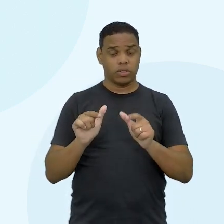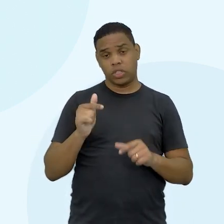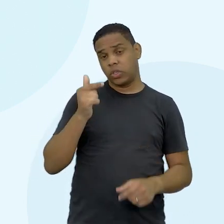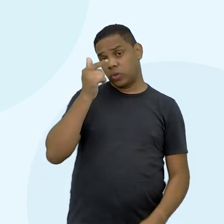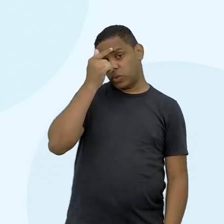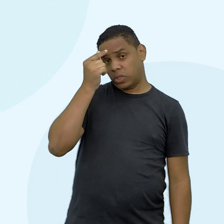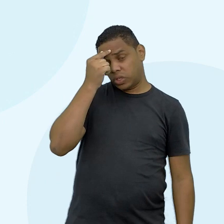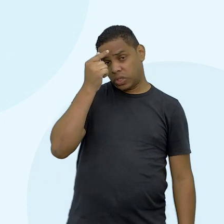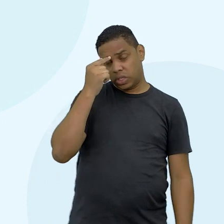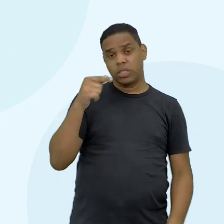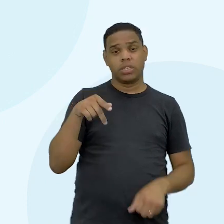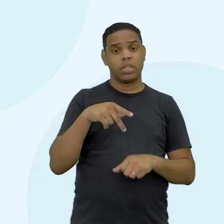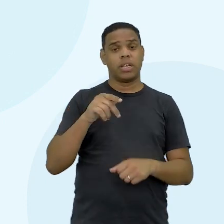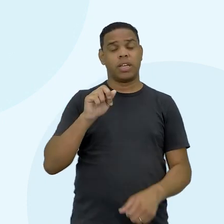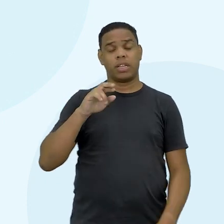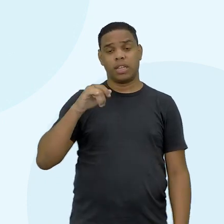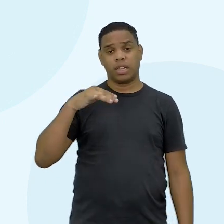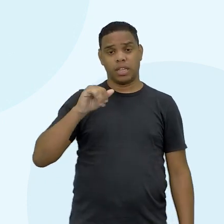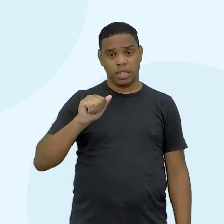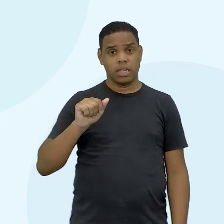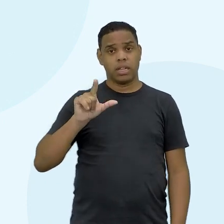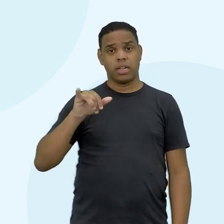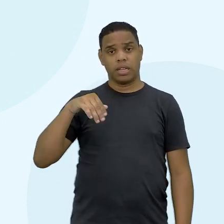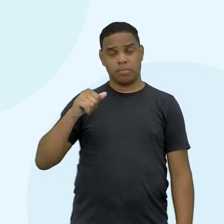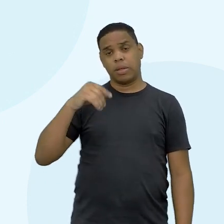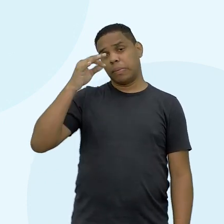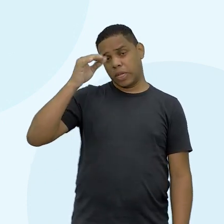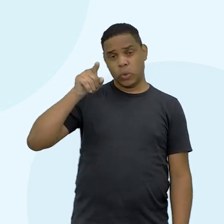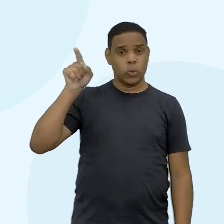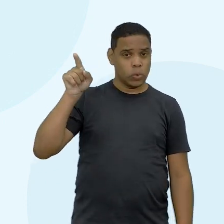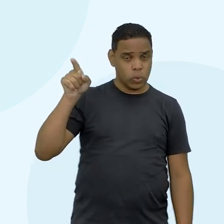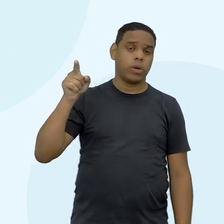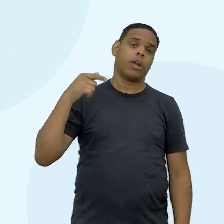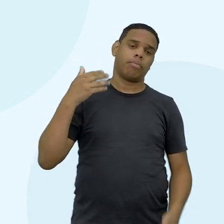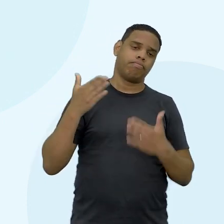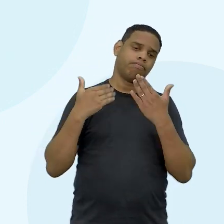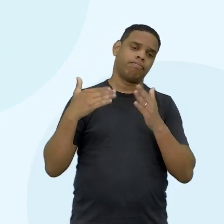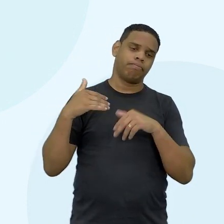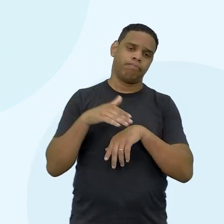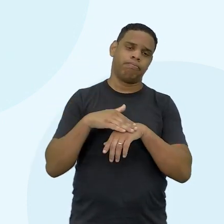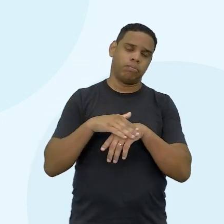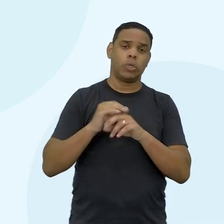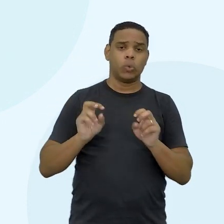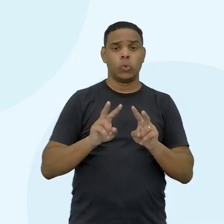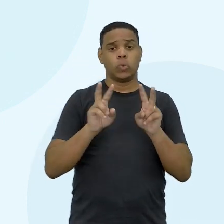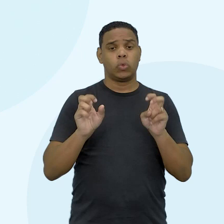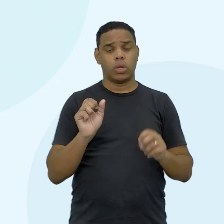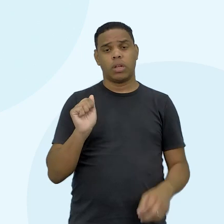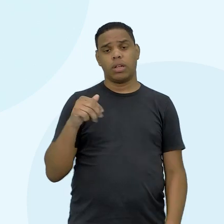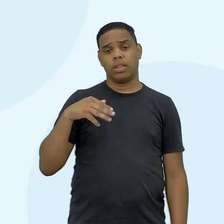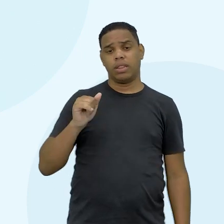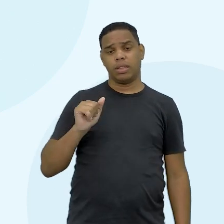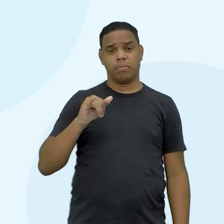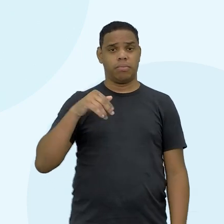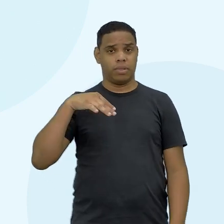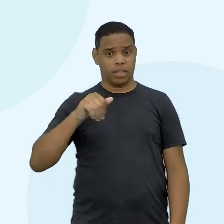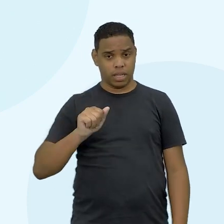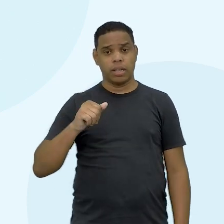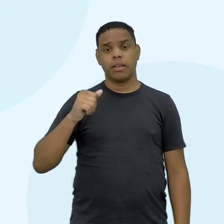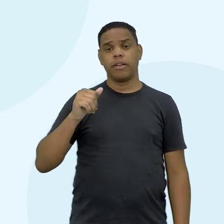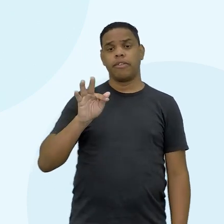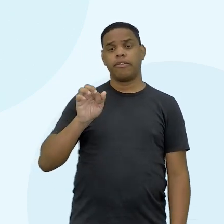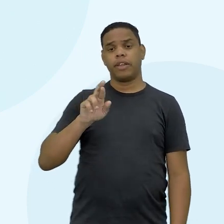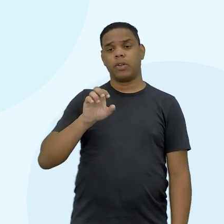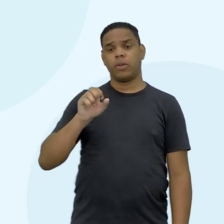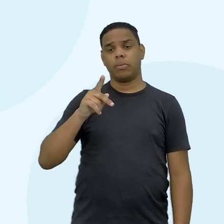Universidade Nacional de Engenharia, lá em Lima, no Peru, e ele discutiu com a gente a questão aí da anemia ferropriva.